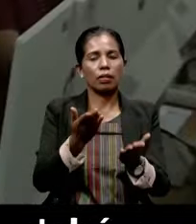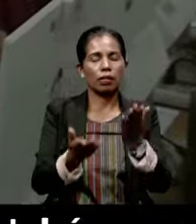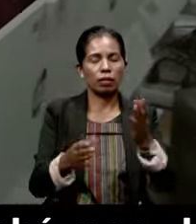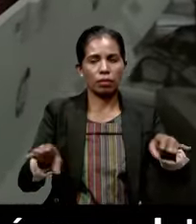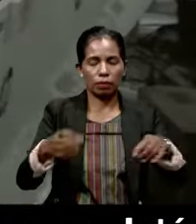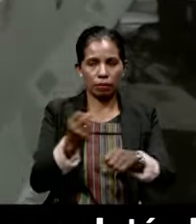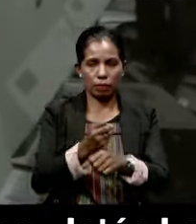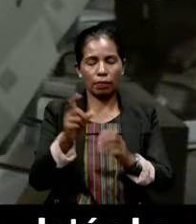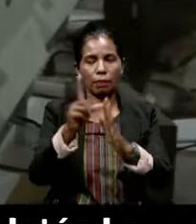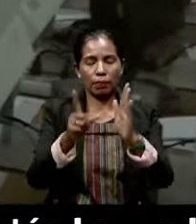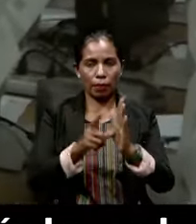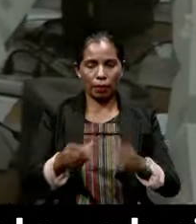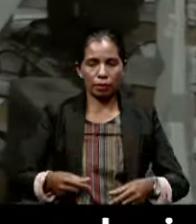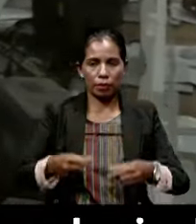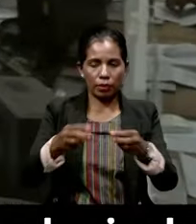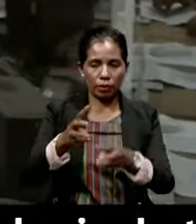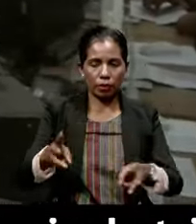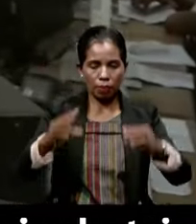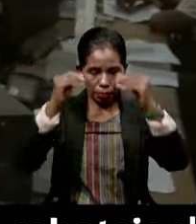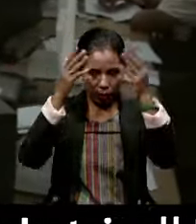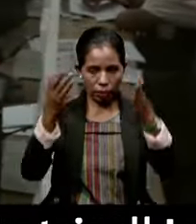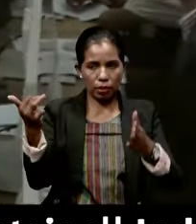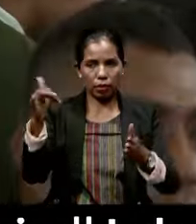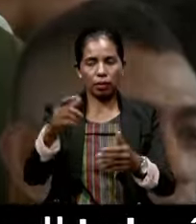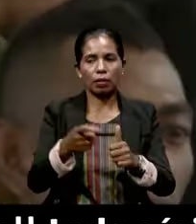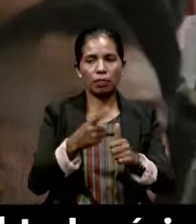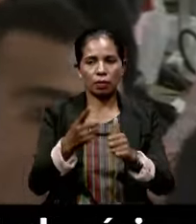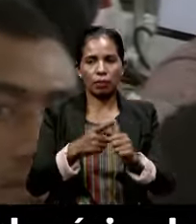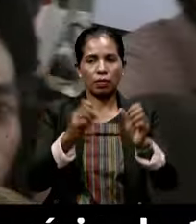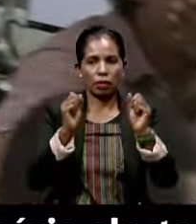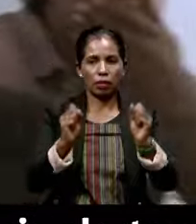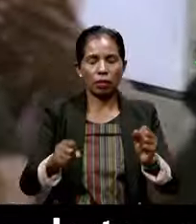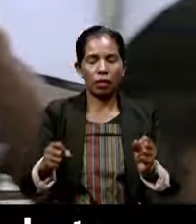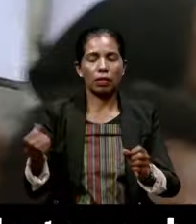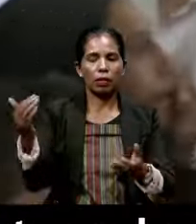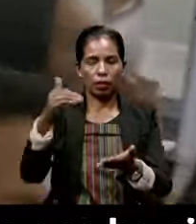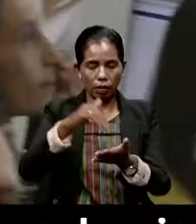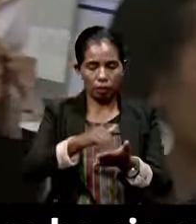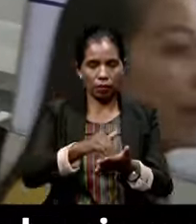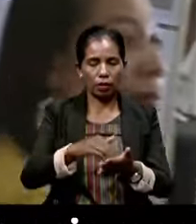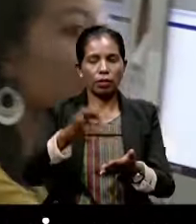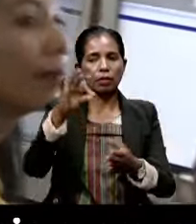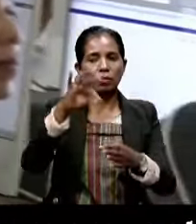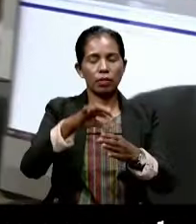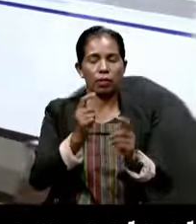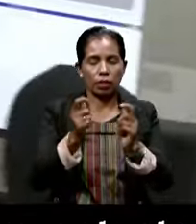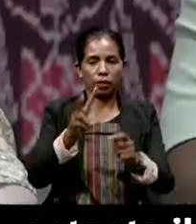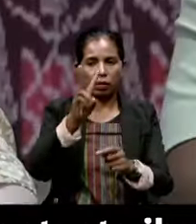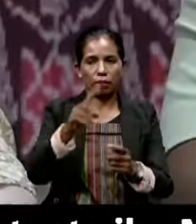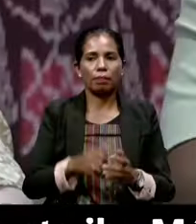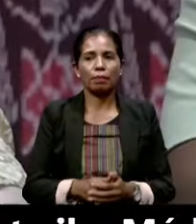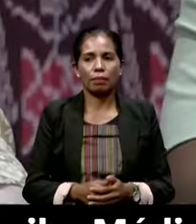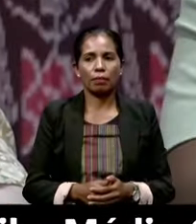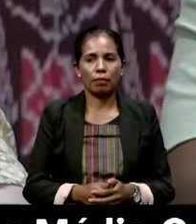esforço, no lei for dala ba professor Cira nebe La Passa e a primeira fase, atu concorre fale e a segunda fase. Sim, dani filha falo